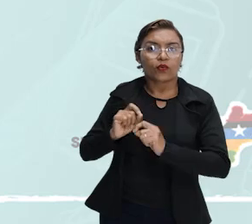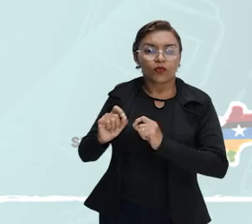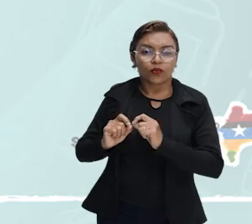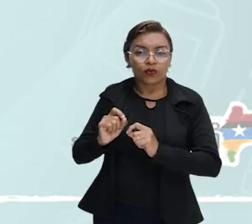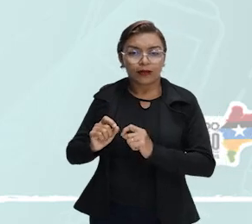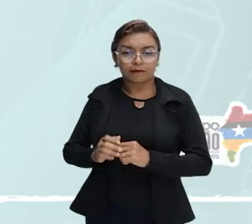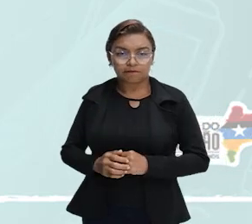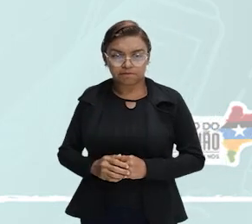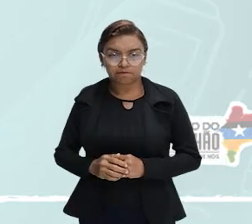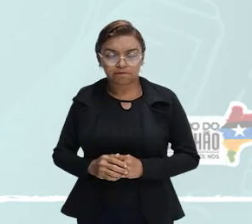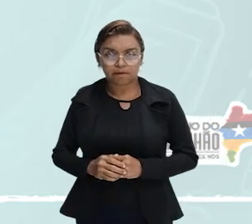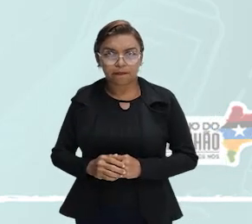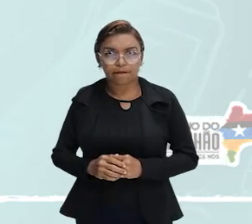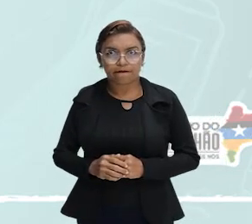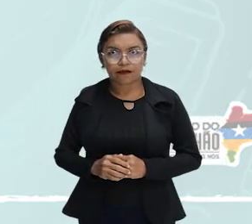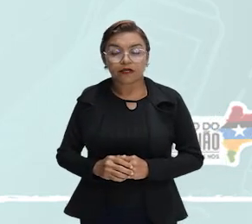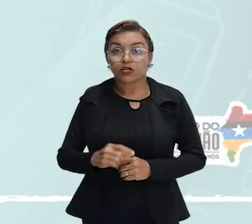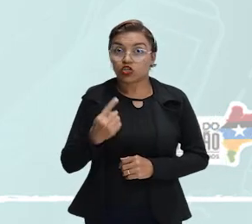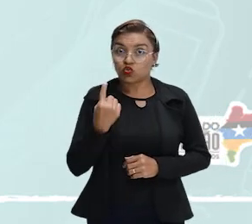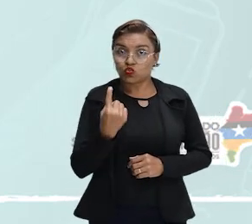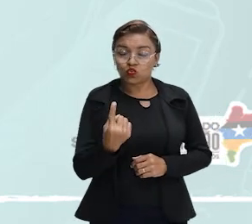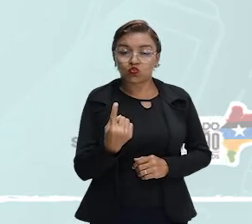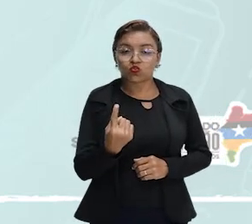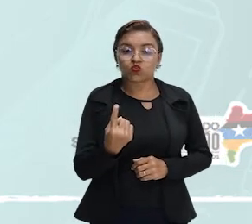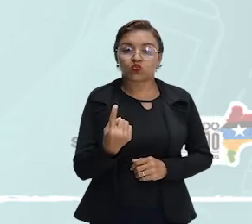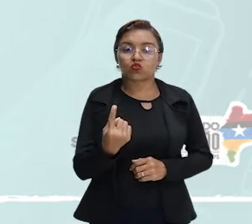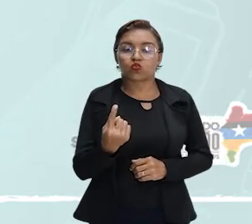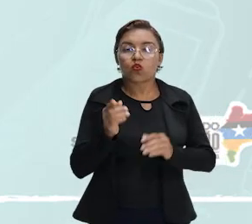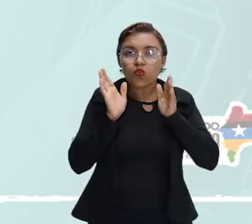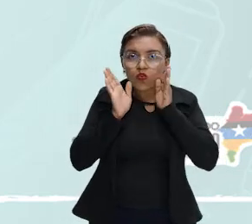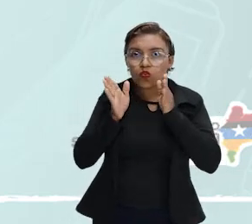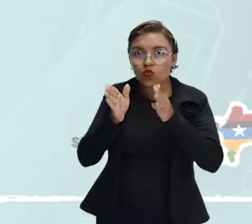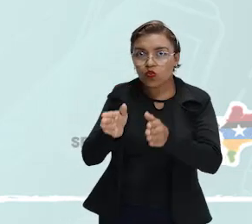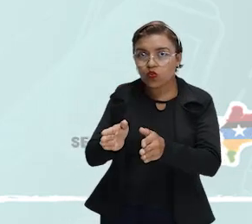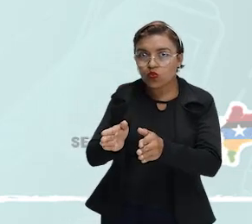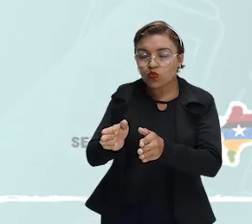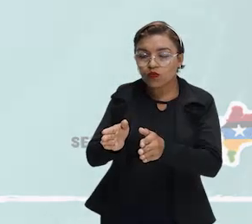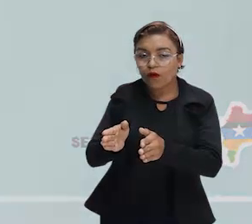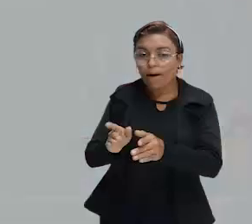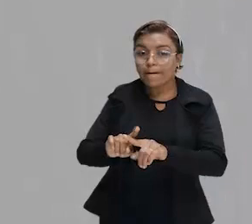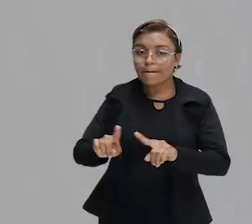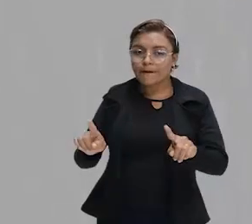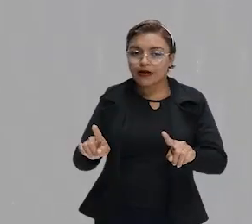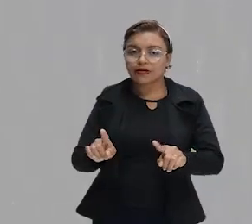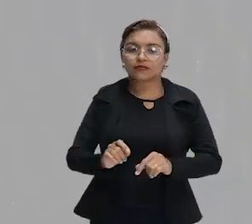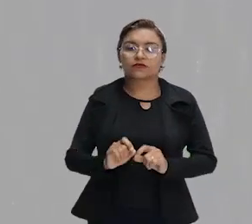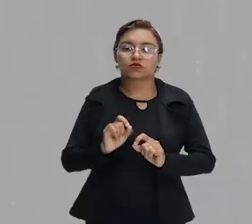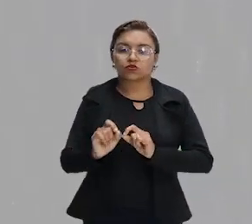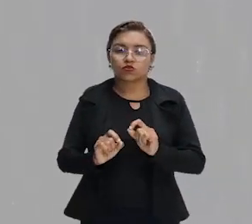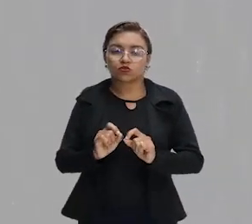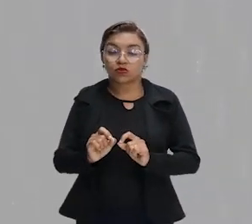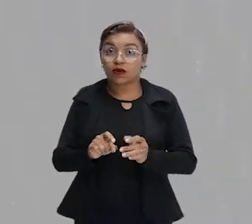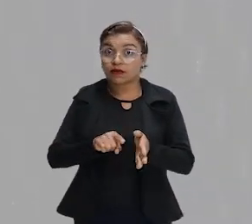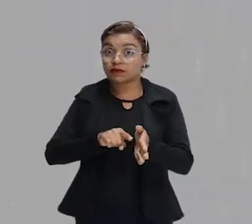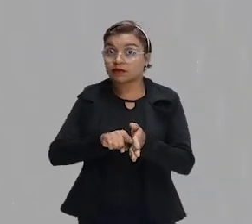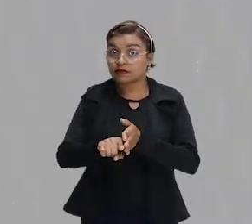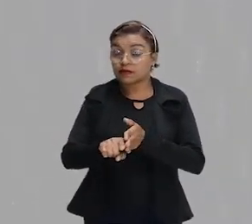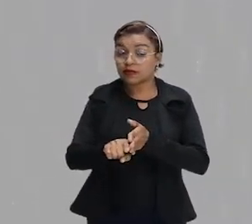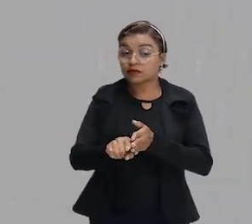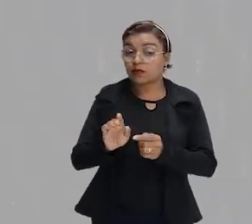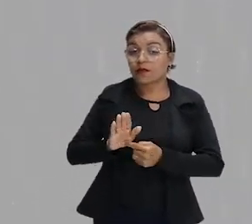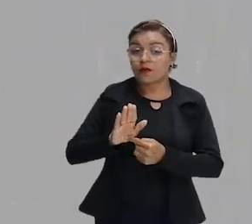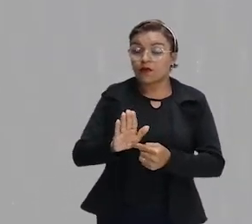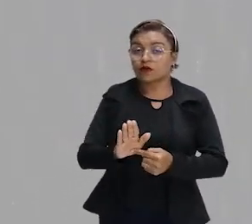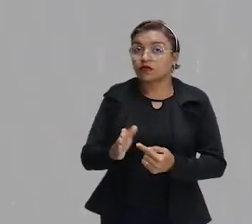ele apenas seguia um único sentido, ele era unidirecional. Agora, o que diz a questão? No entanto, sabe-se